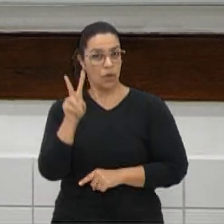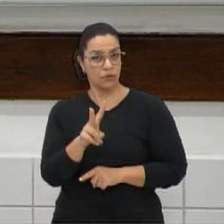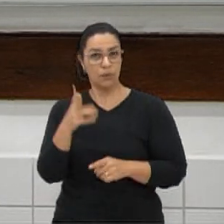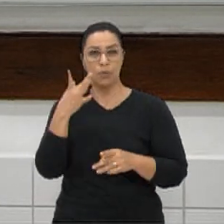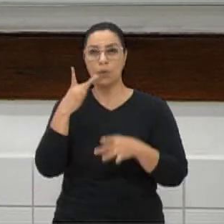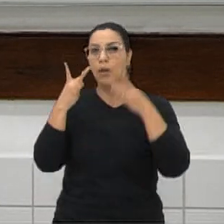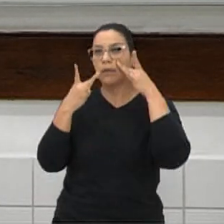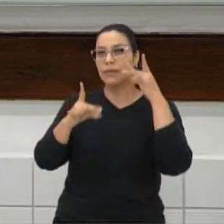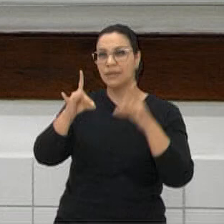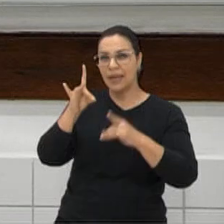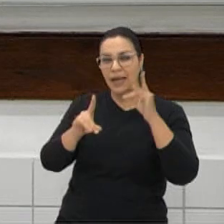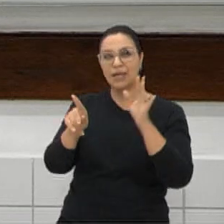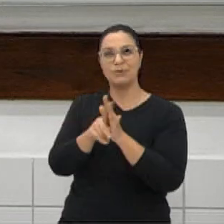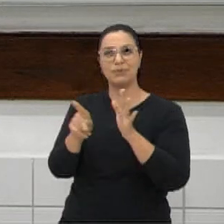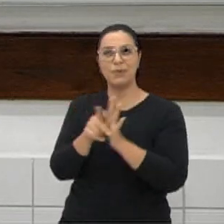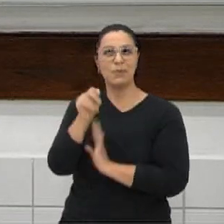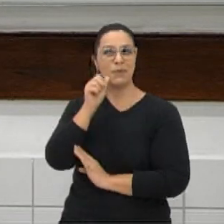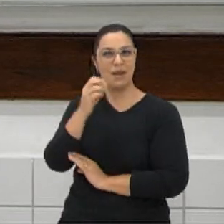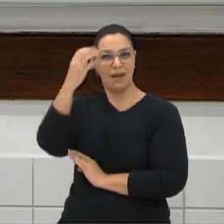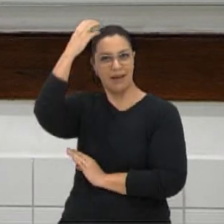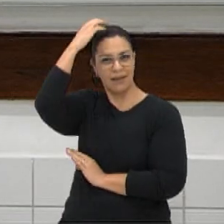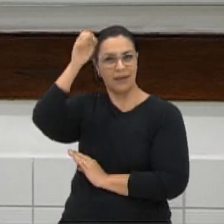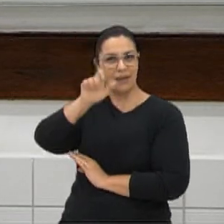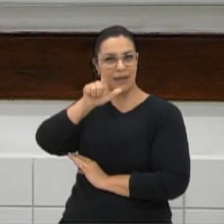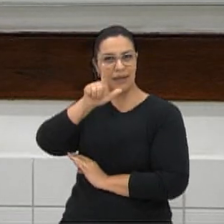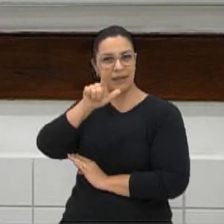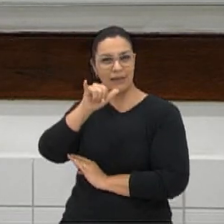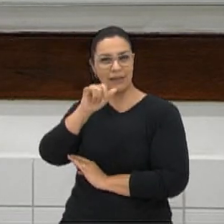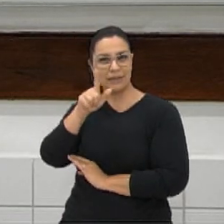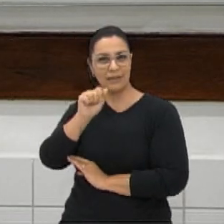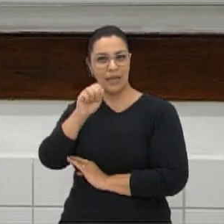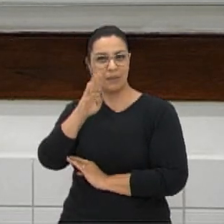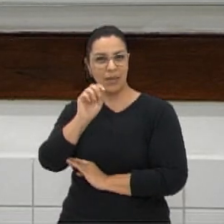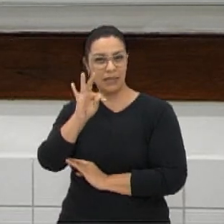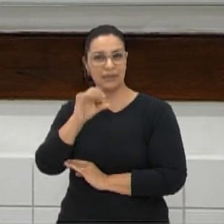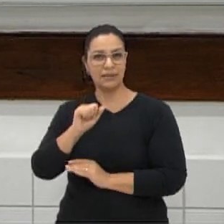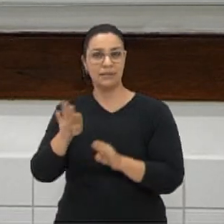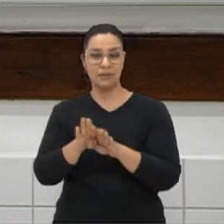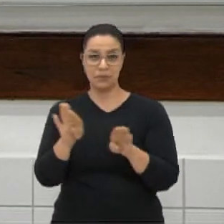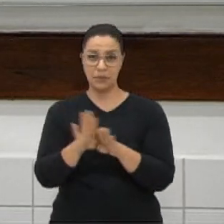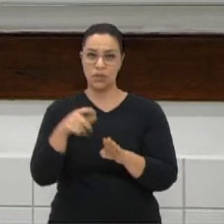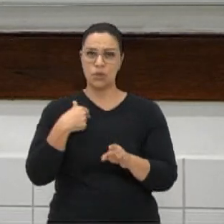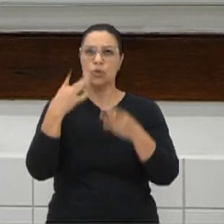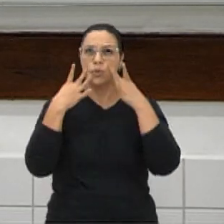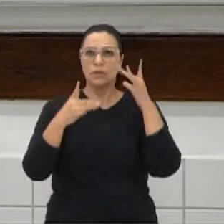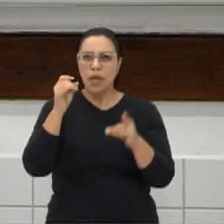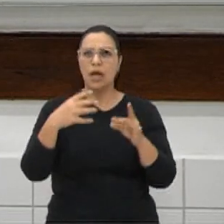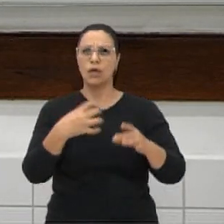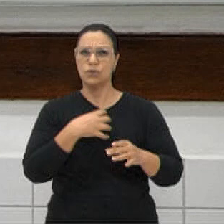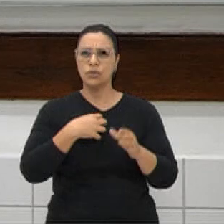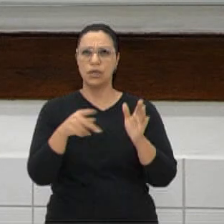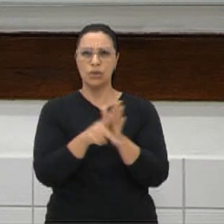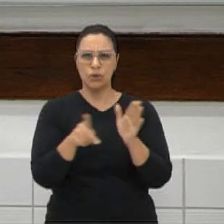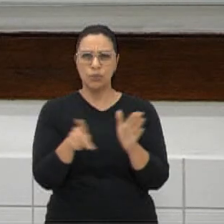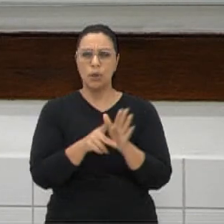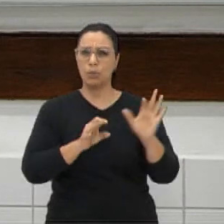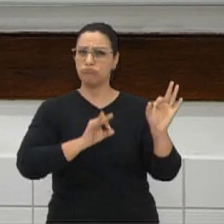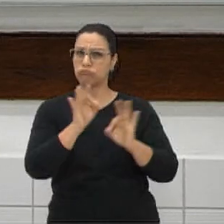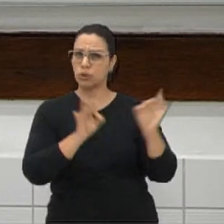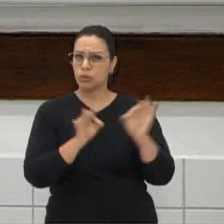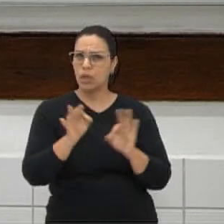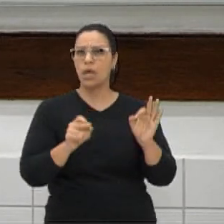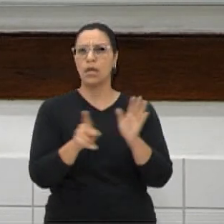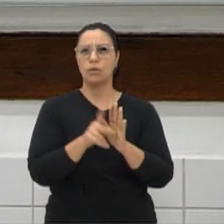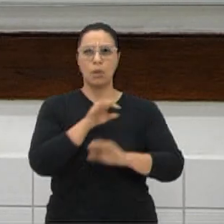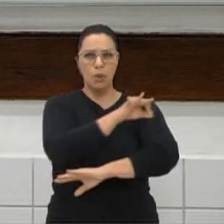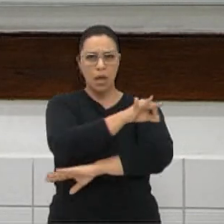teatro elizabetano, que era na época em que Shakespeare estava produzindo, e esses teatros, as suas configurações, como é que eles eram, até arquitetonicamente, como